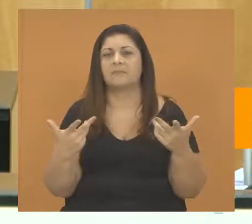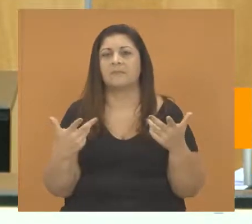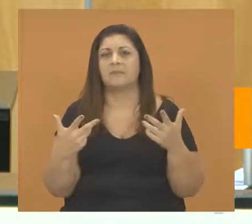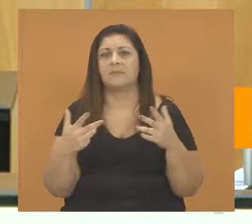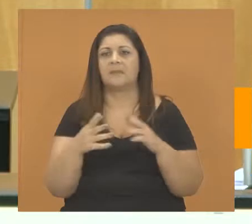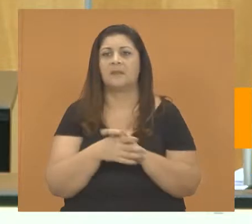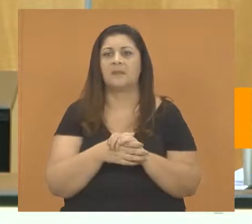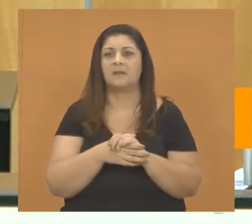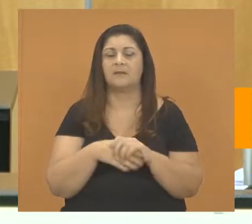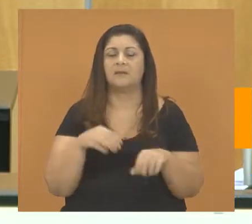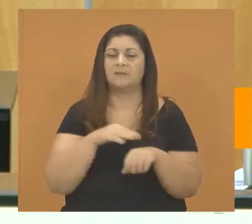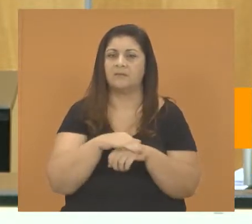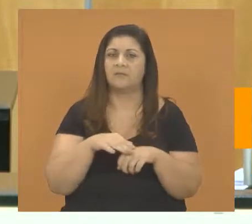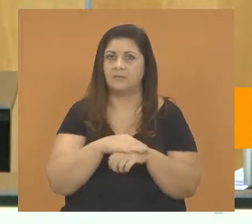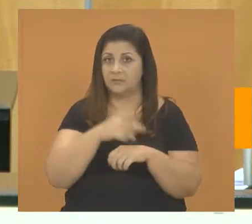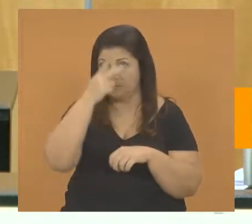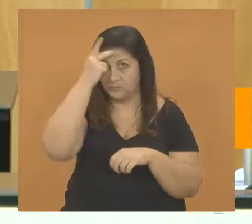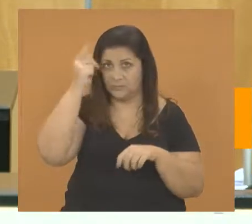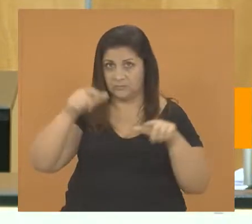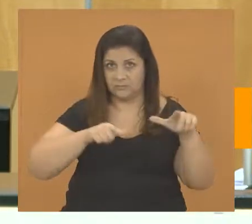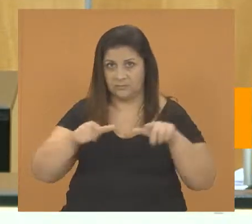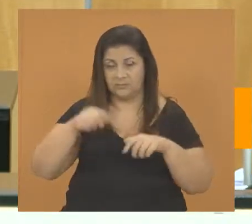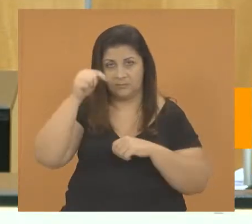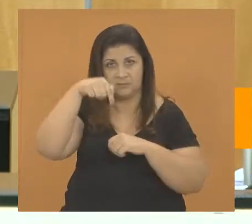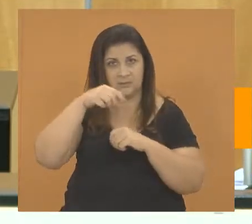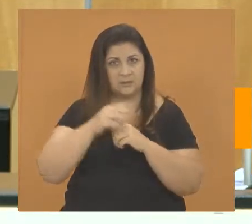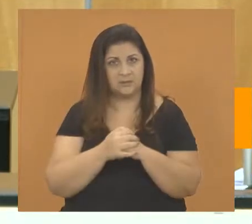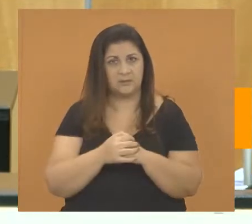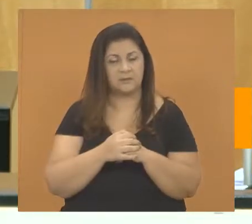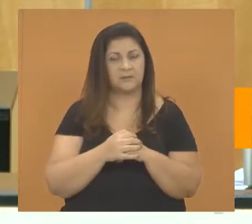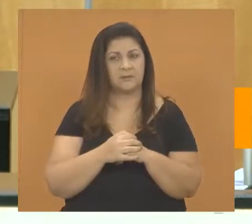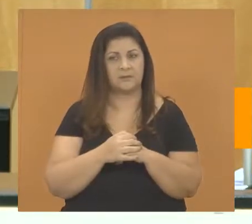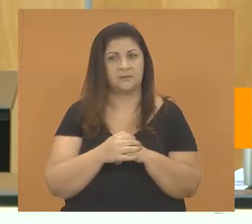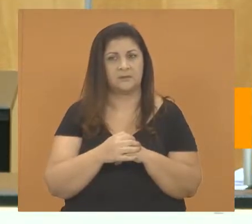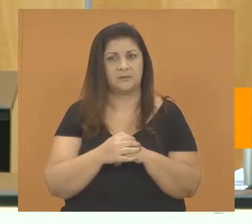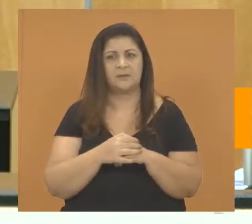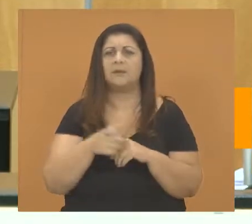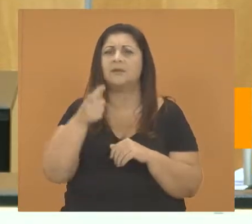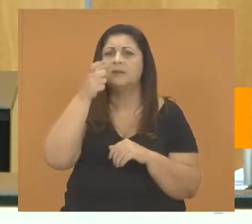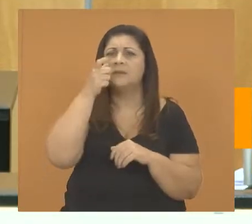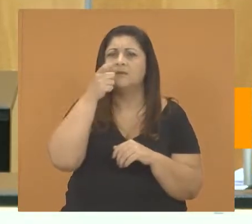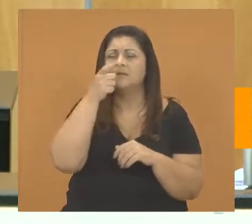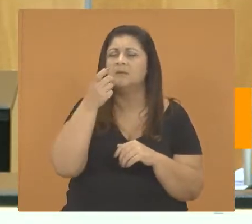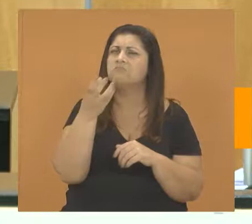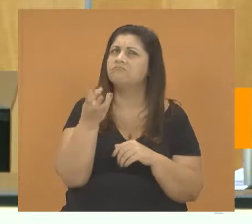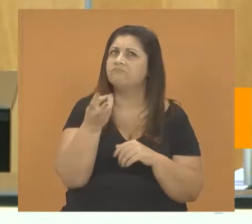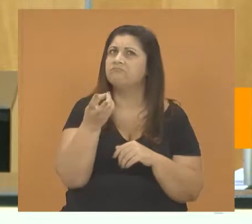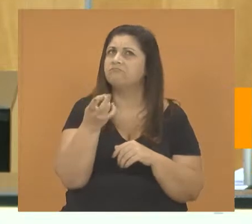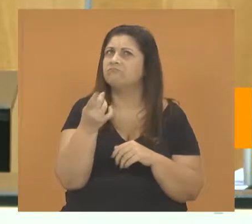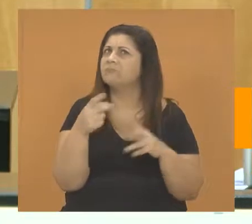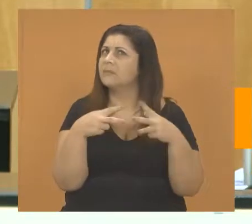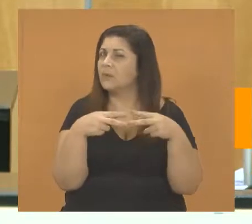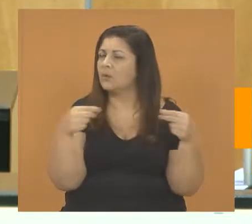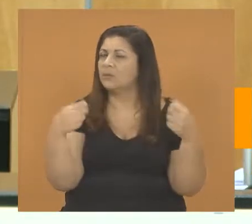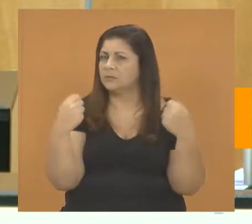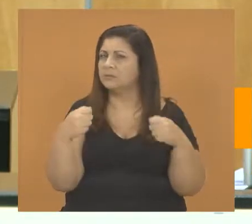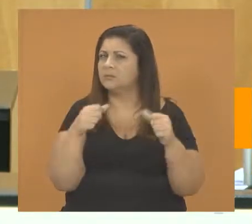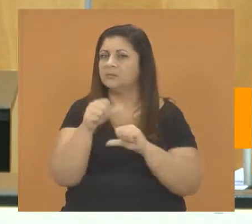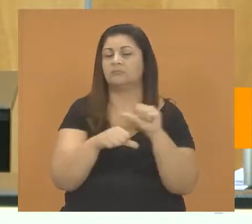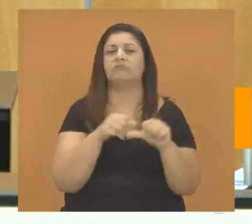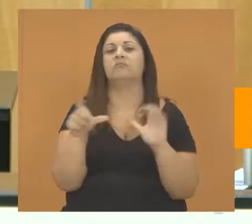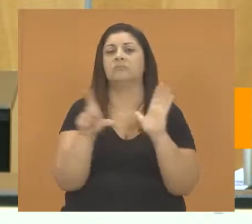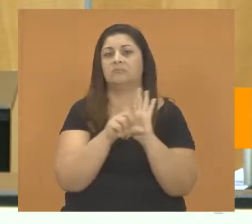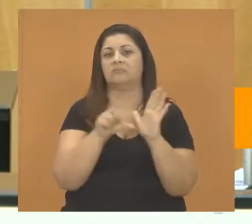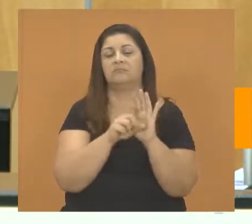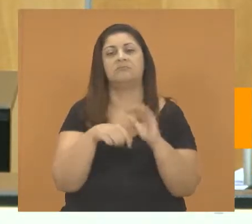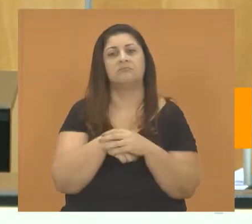dessa casa com os servidores desta casa ea gente já tava e levantando vários pontos do estatuto que merece que devem ser mexido mas